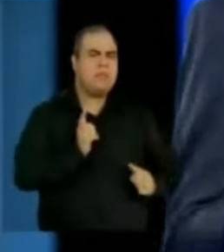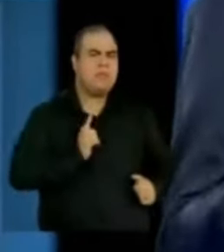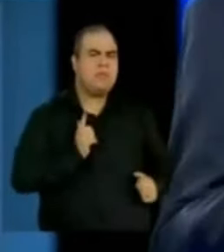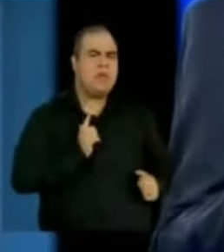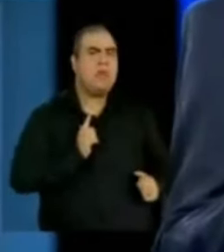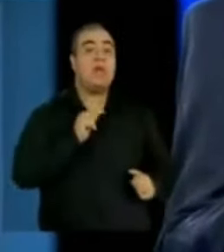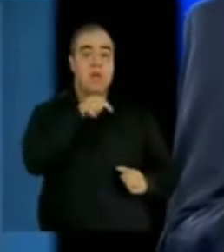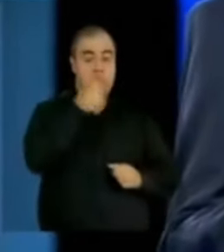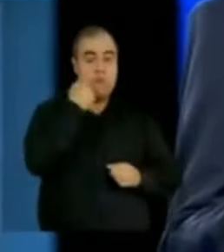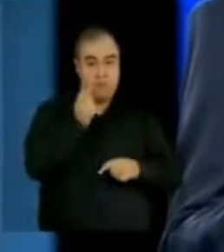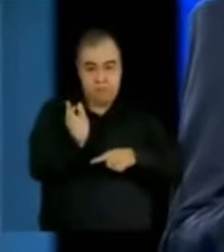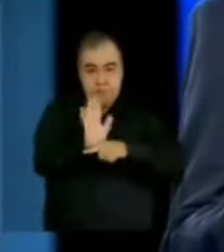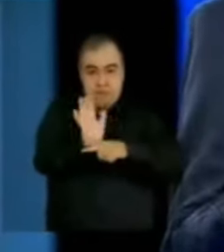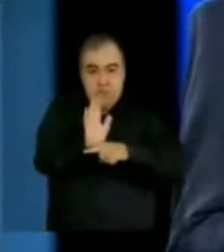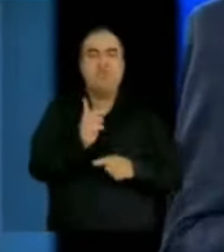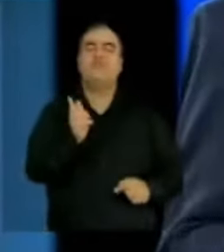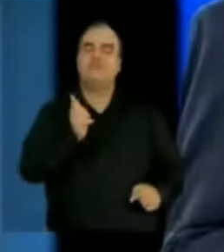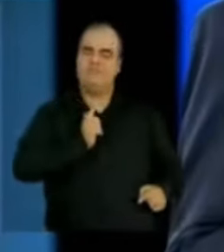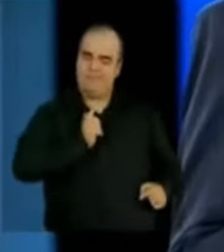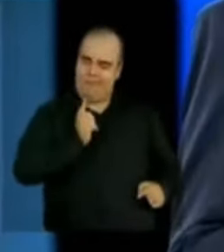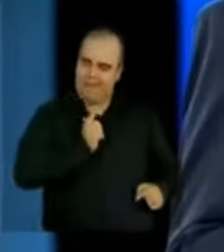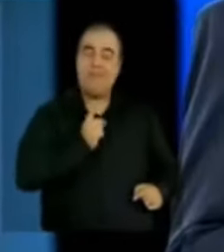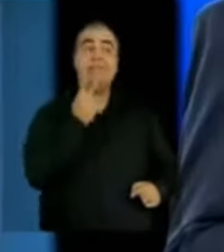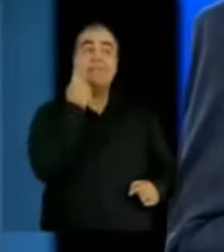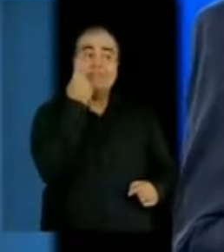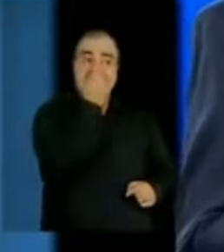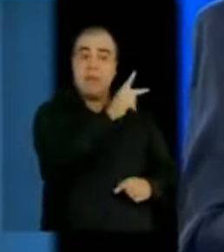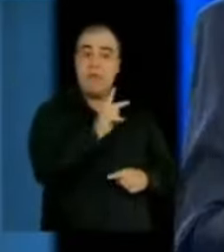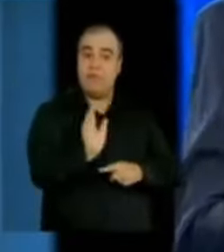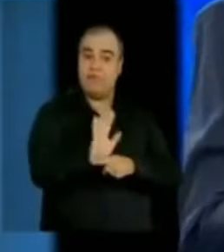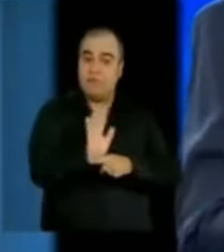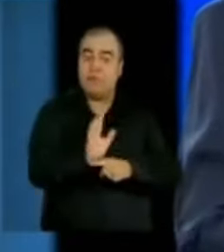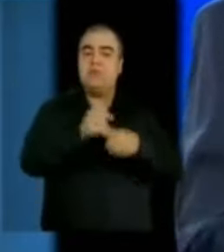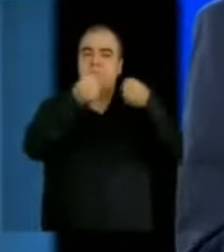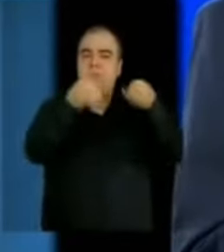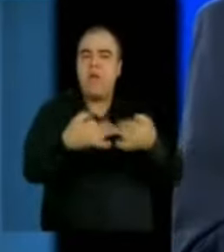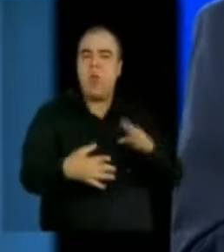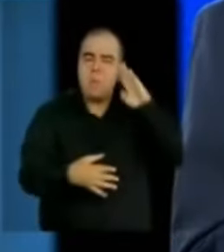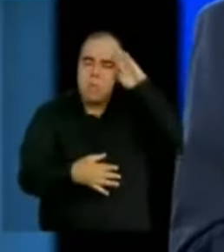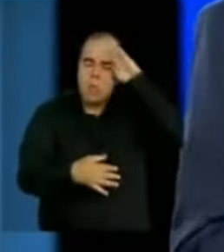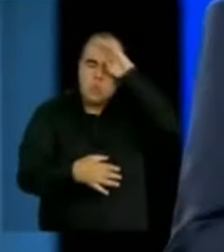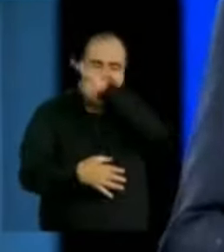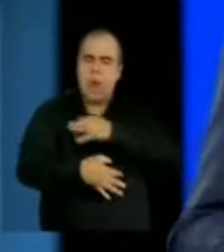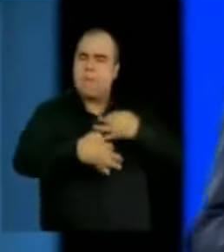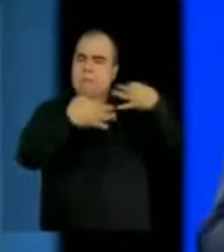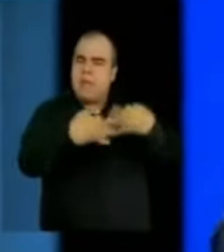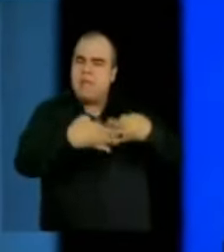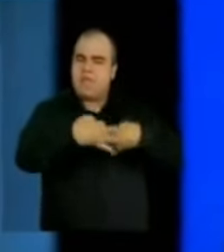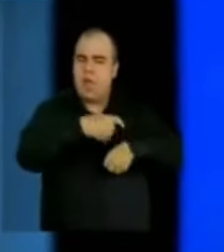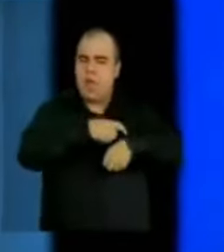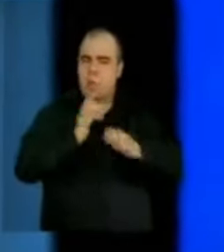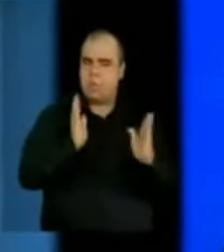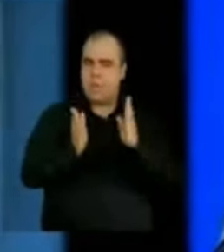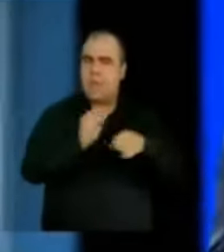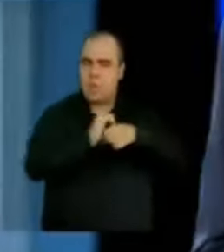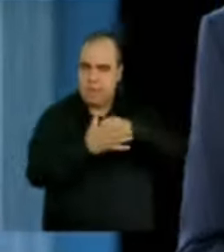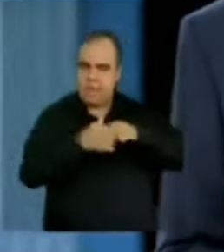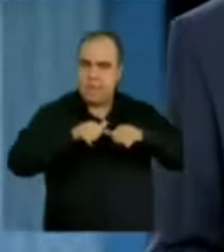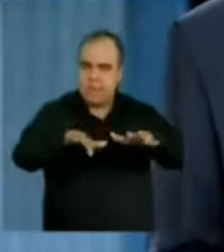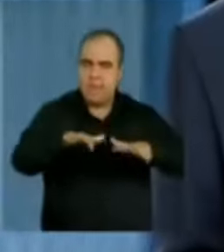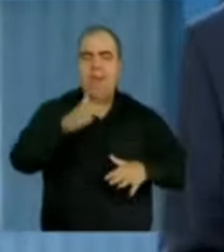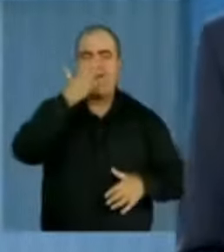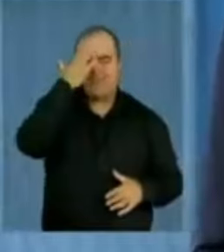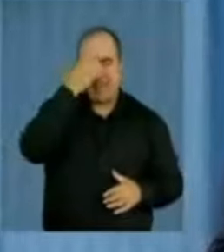disse isso tem um vídeo tem um vídeo seu dizendo que o bolsonaro fez tudo certo na pandemia com certeza tem muita gente nos